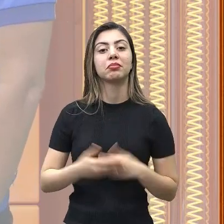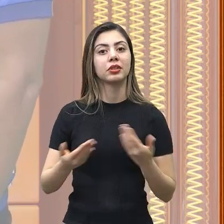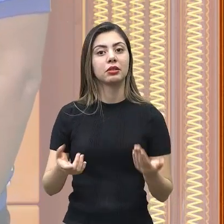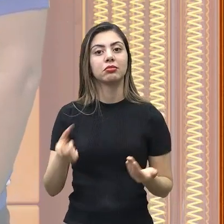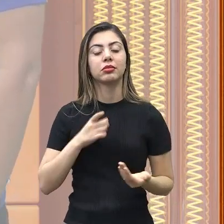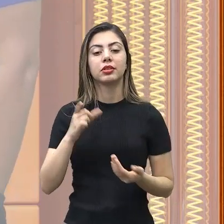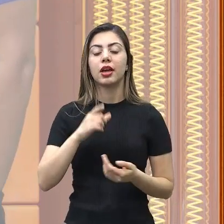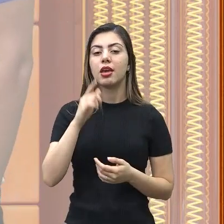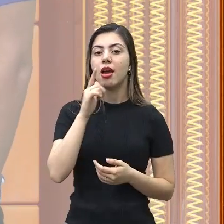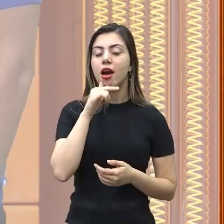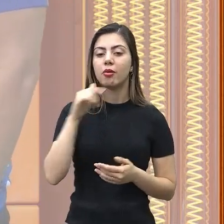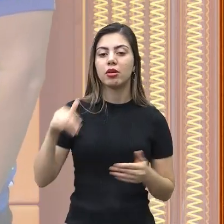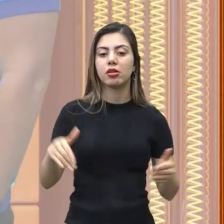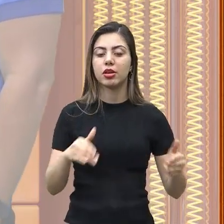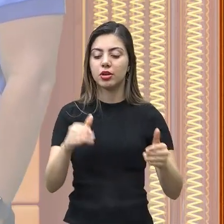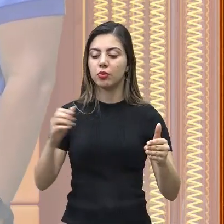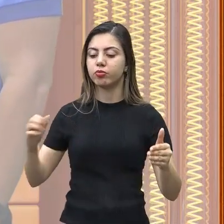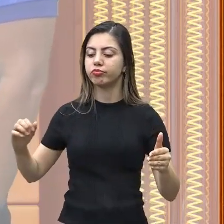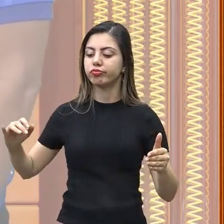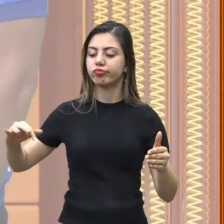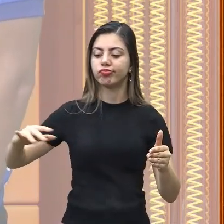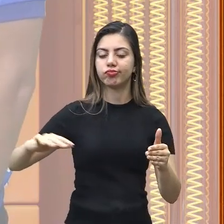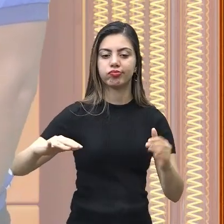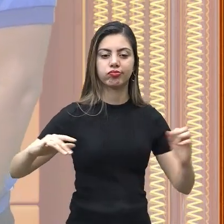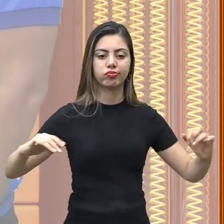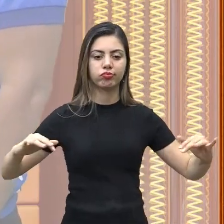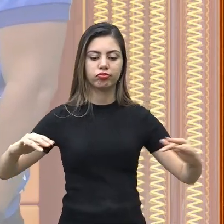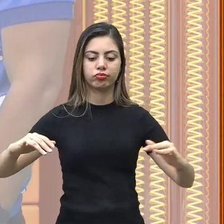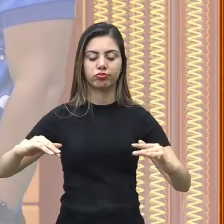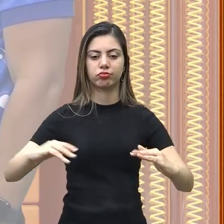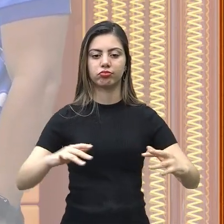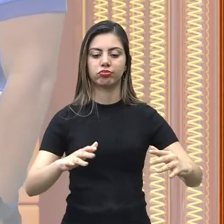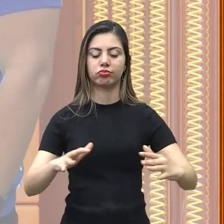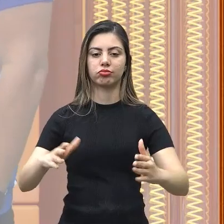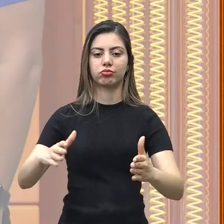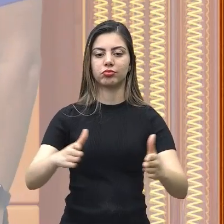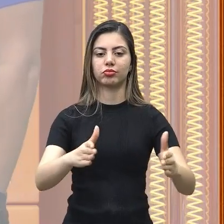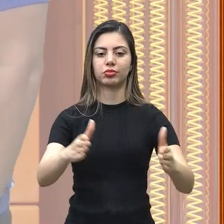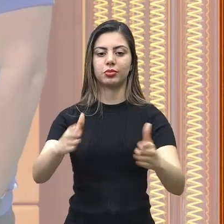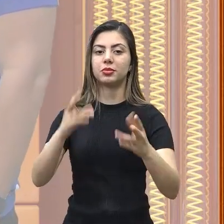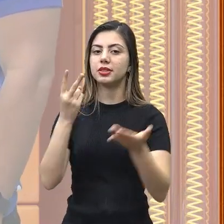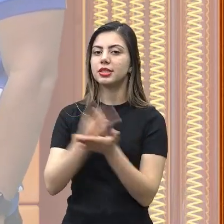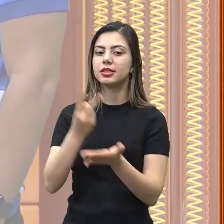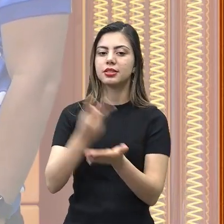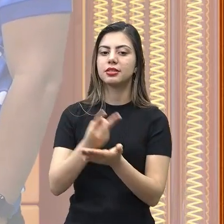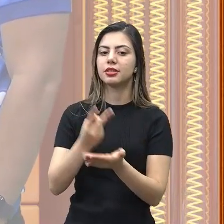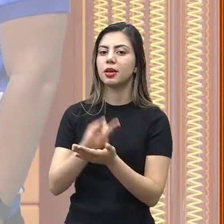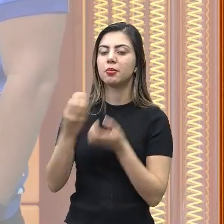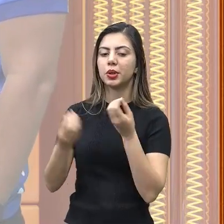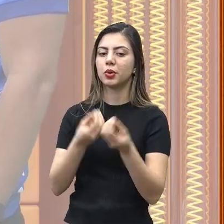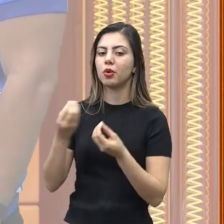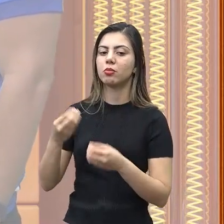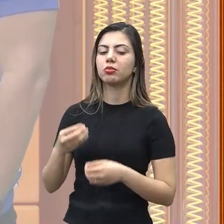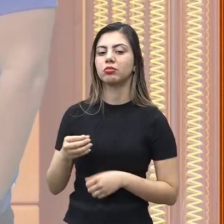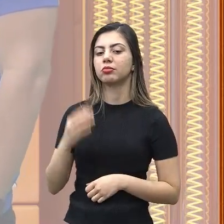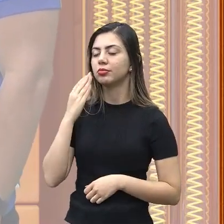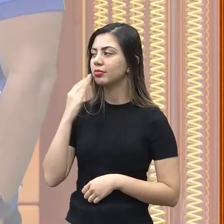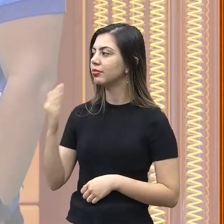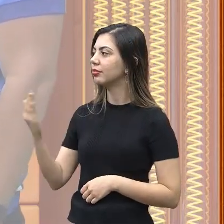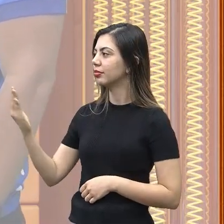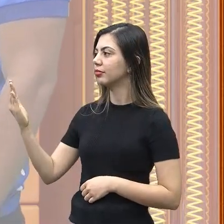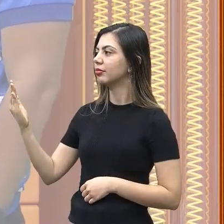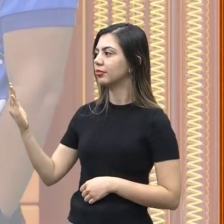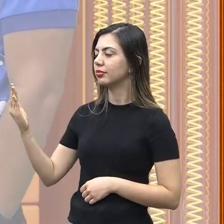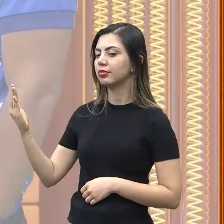vai se conectar com o rio Amazonas aqui, ó, sempre nesse sentido, né? Os rios correm aqui na Amazônia